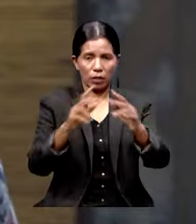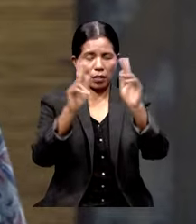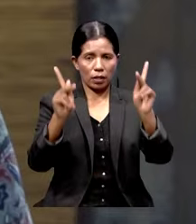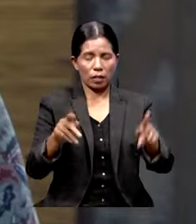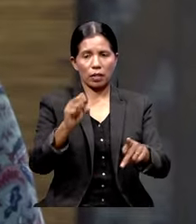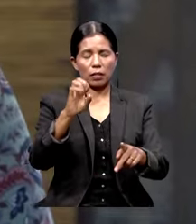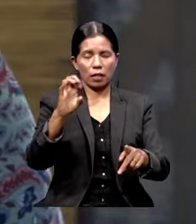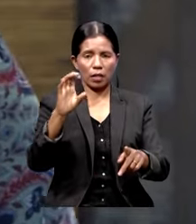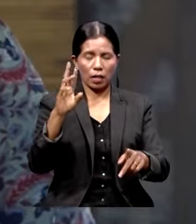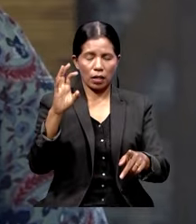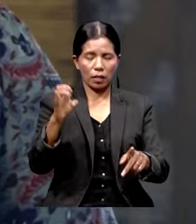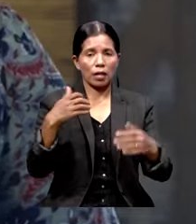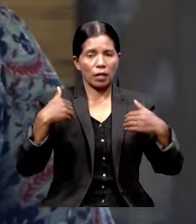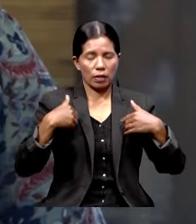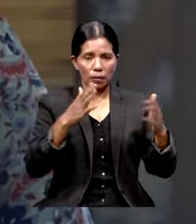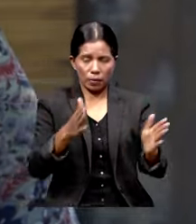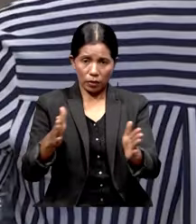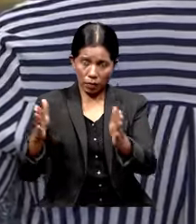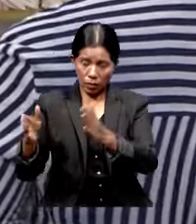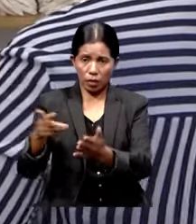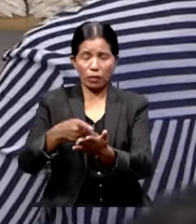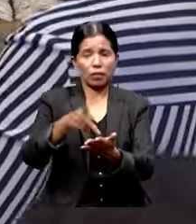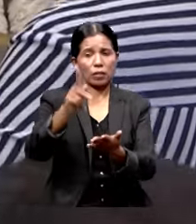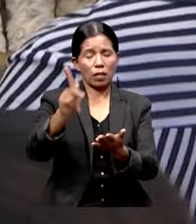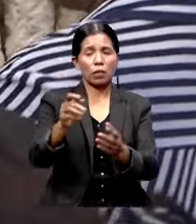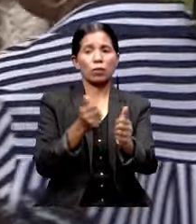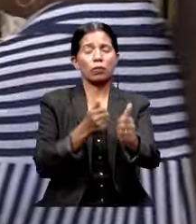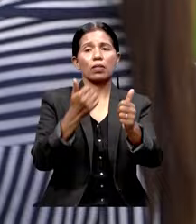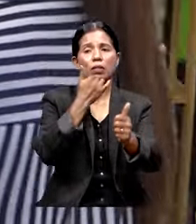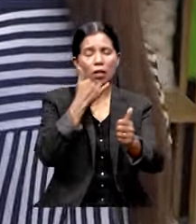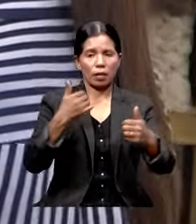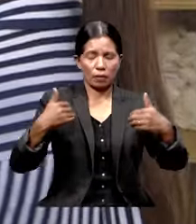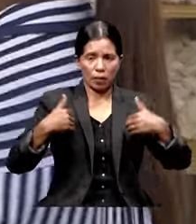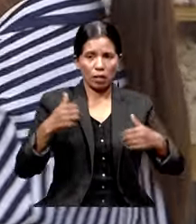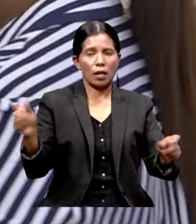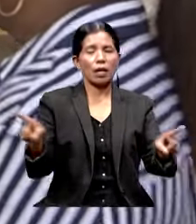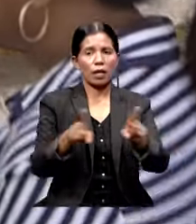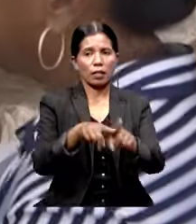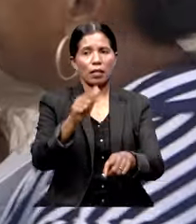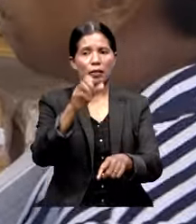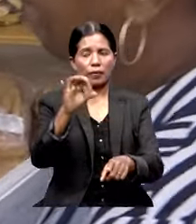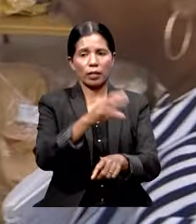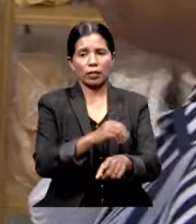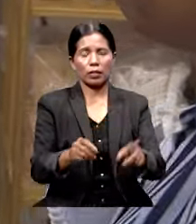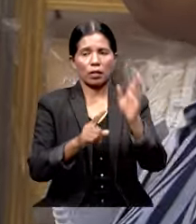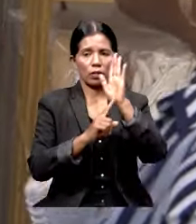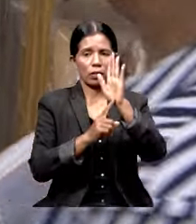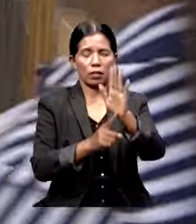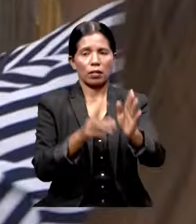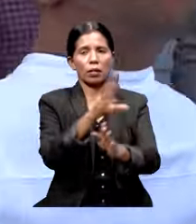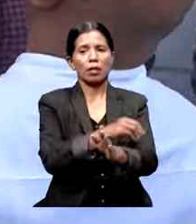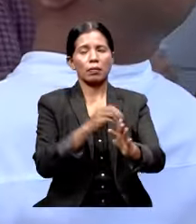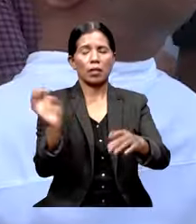ia ela processo a tu selo multa tuir infração nebe iha, no sanção hanesan a faesa se aplica mos ba